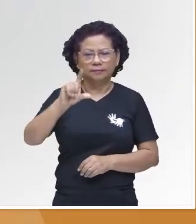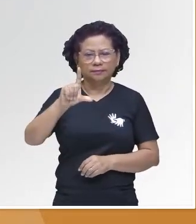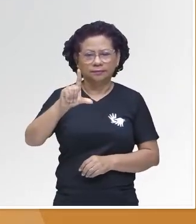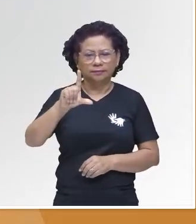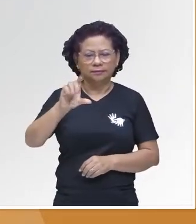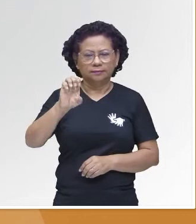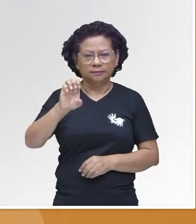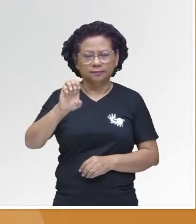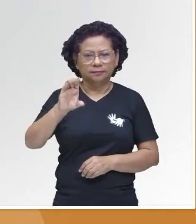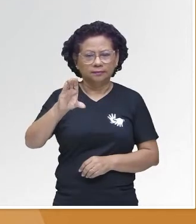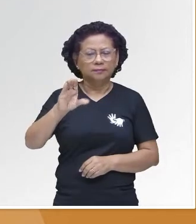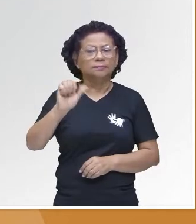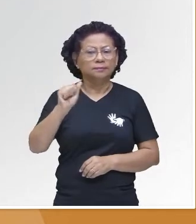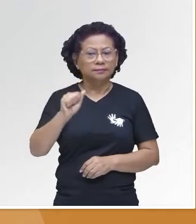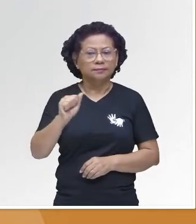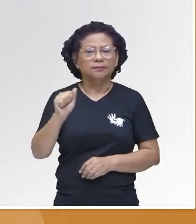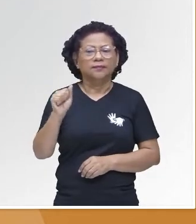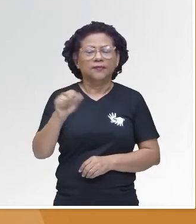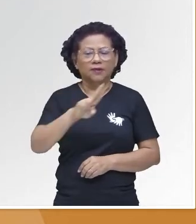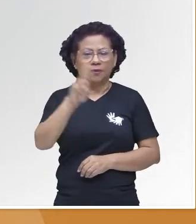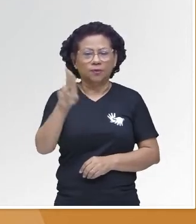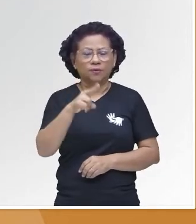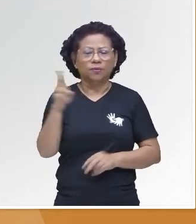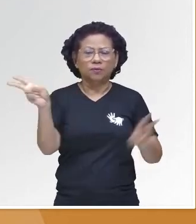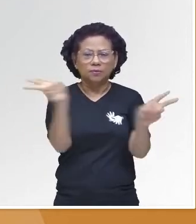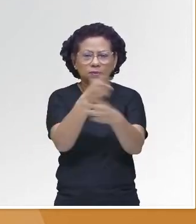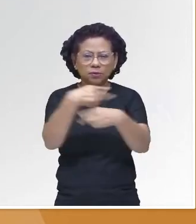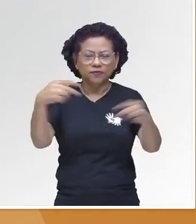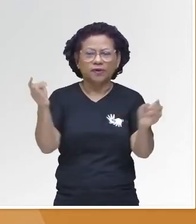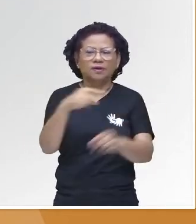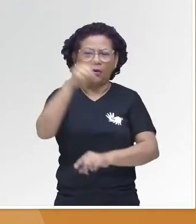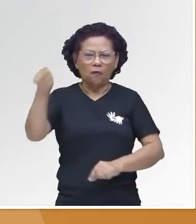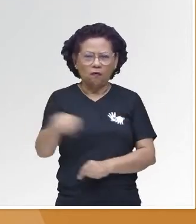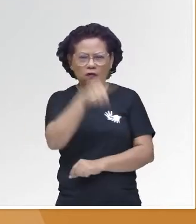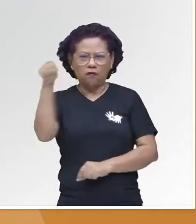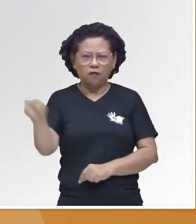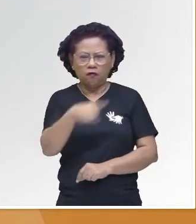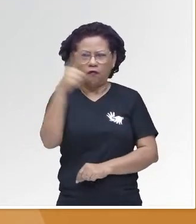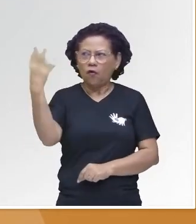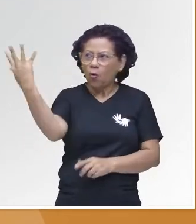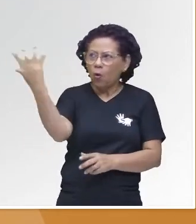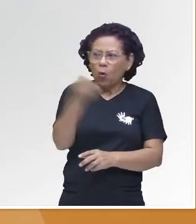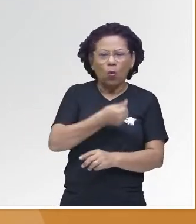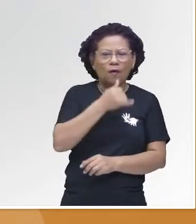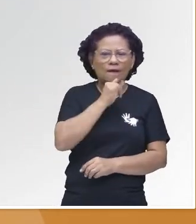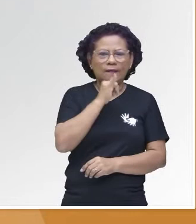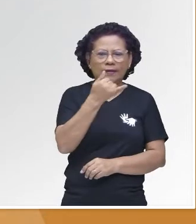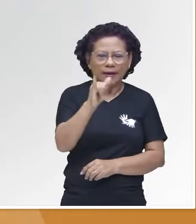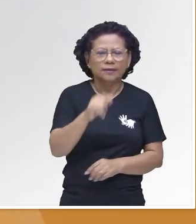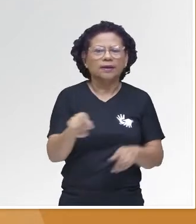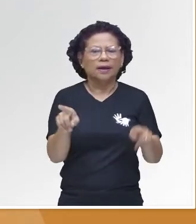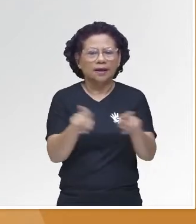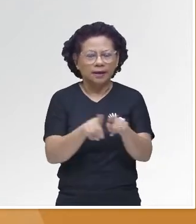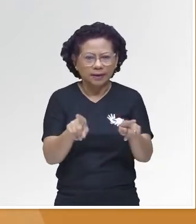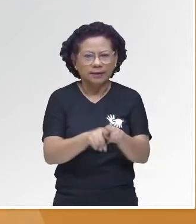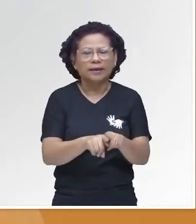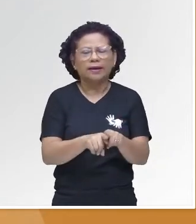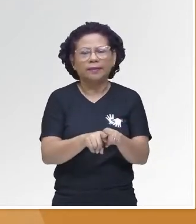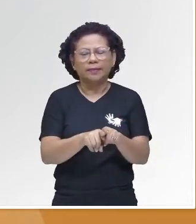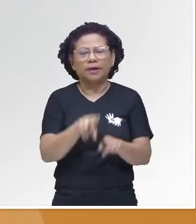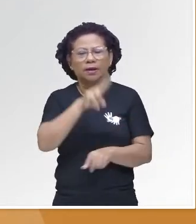ali dos ventos, a biomassa através da matéria orgânica, né, do milho,